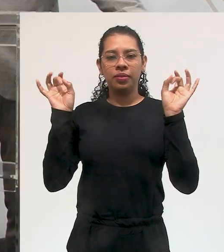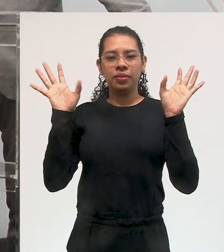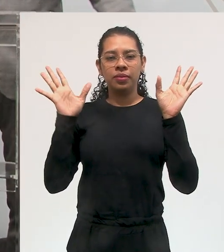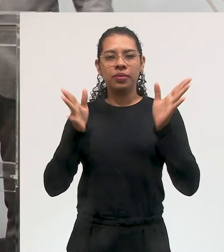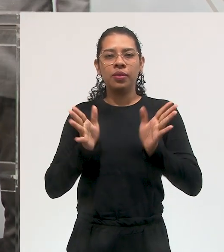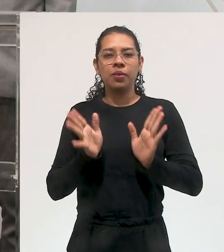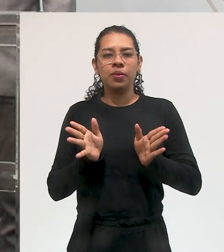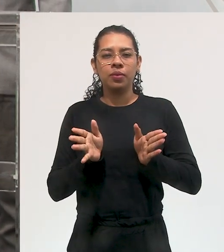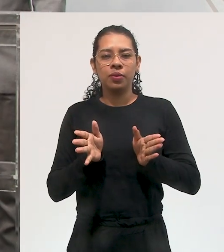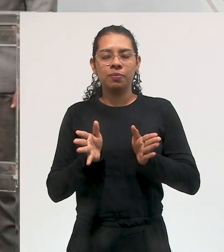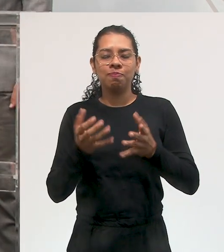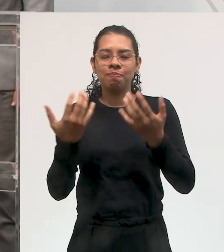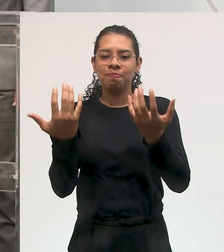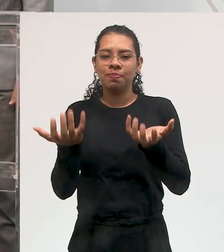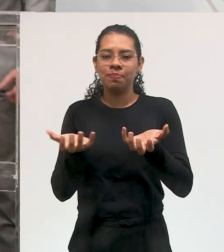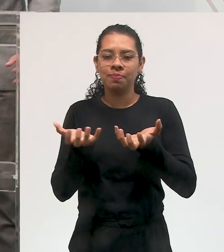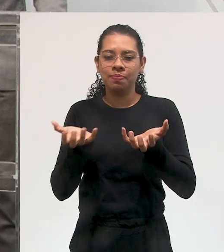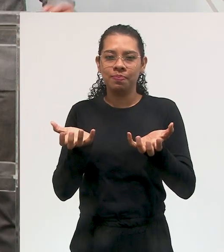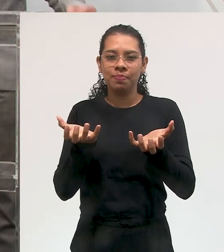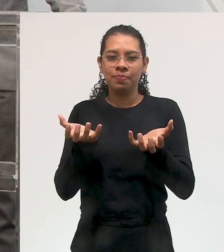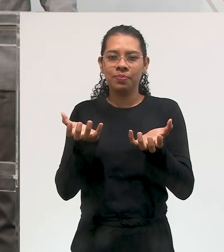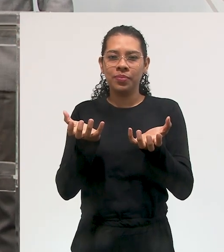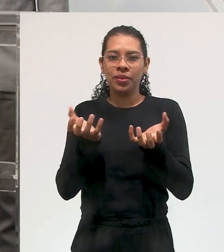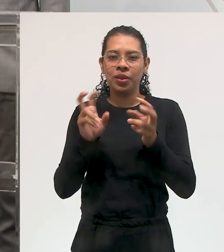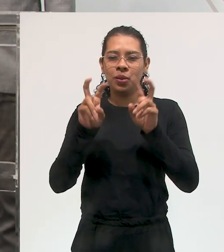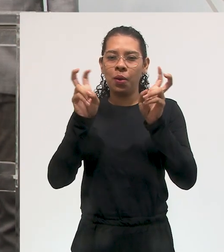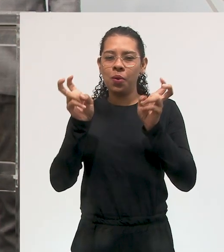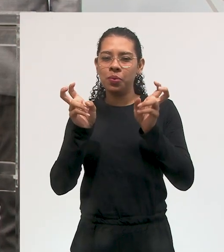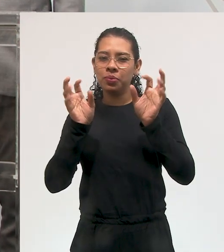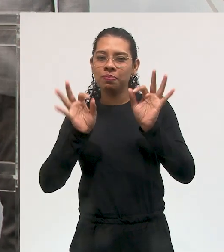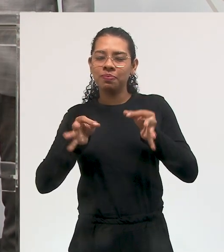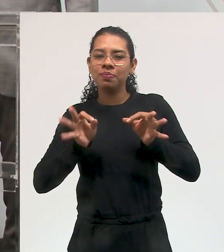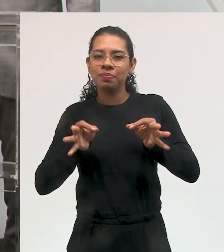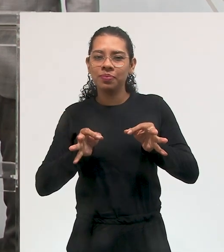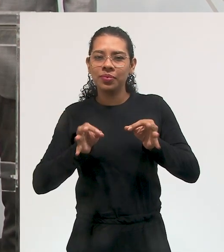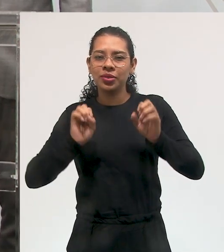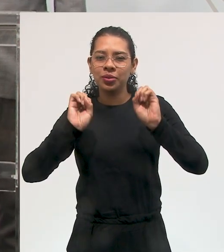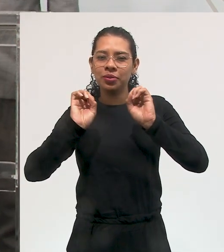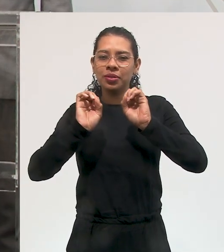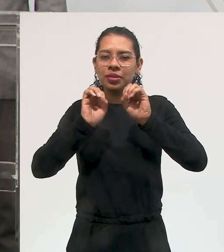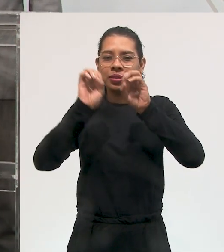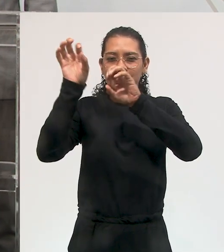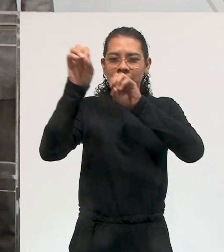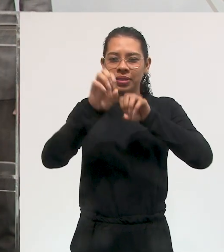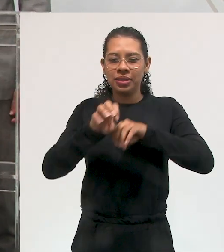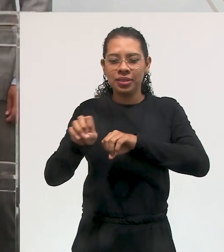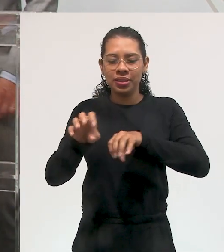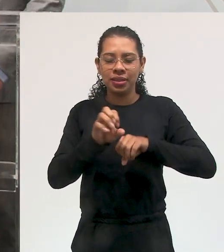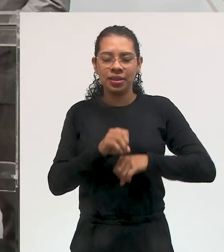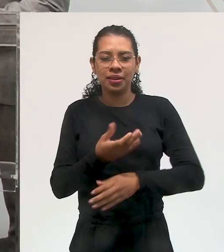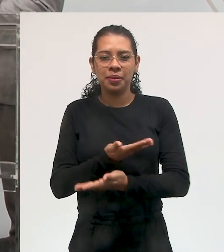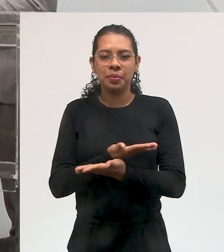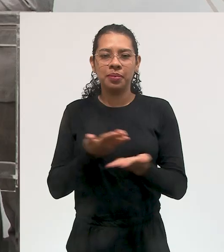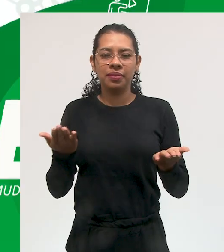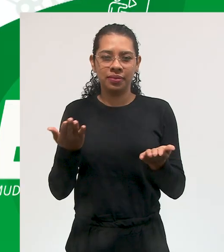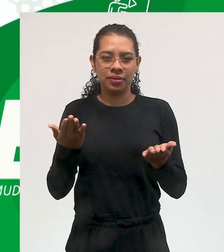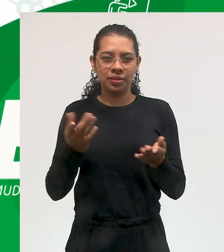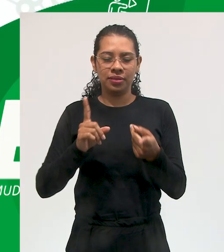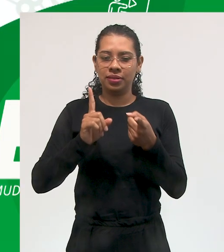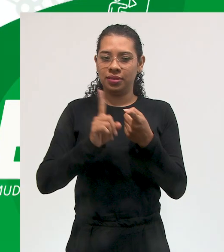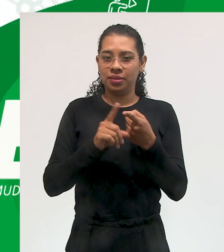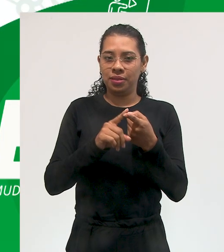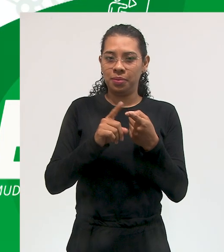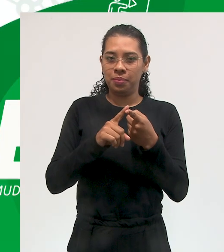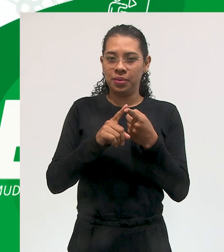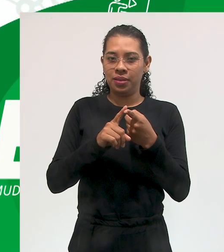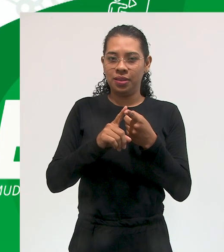fazer um fechamento dessa disciplina muito interessante. Queria trazer os aspectos aí, né, dessa formação